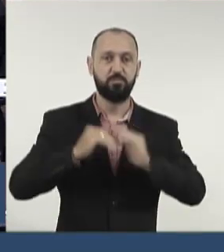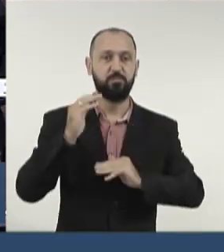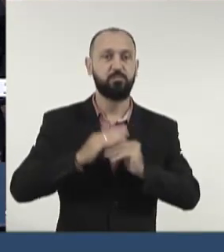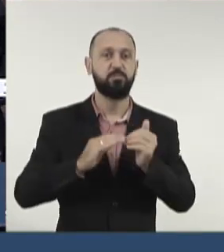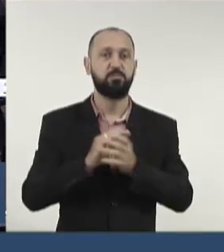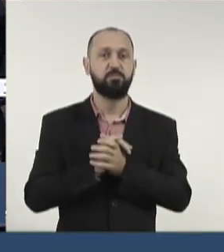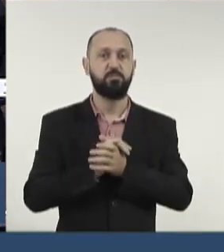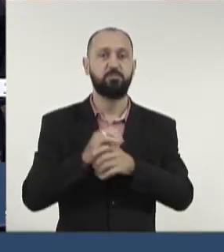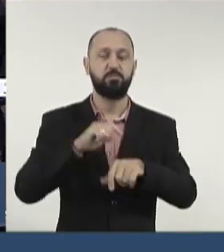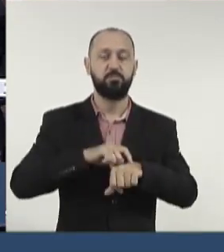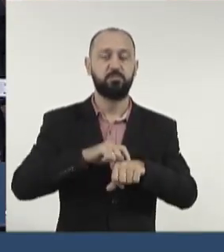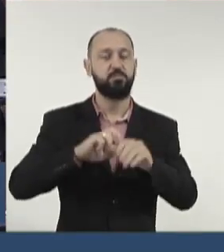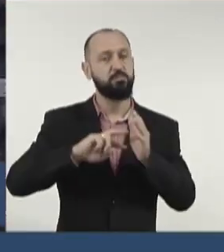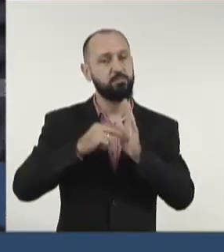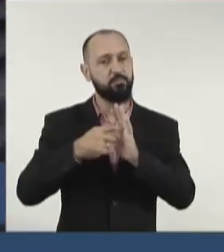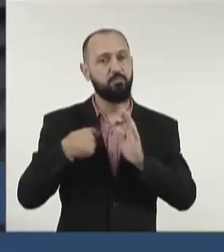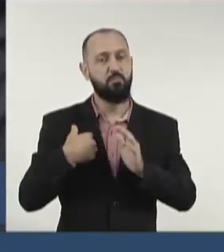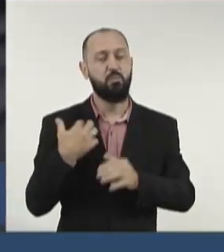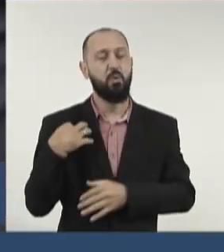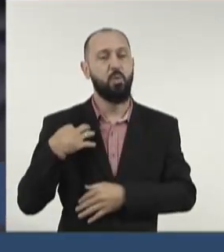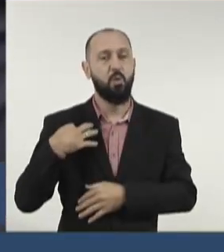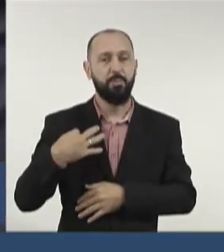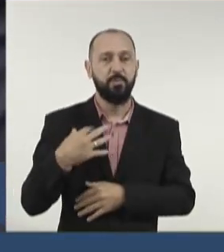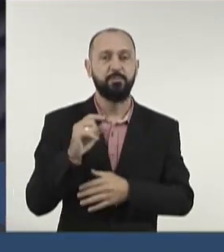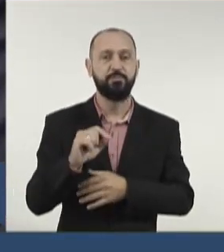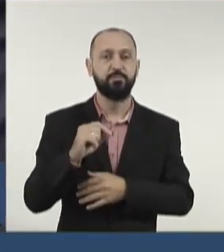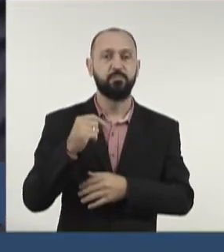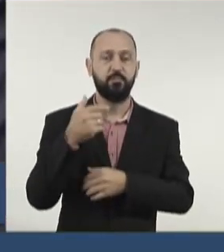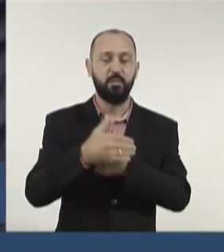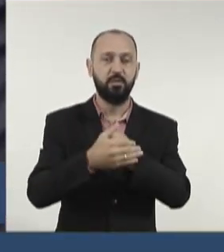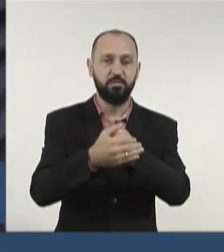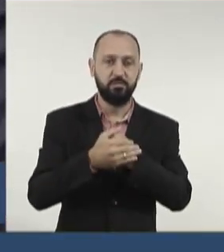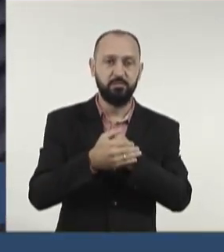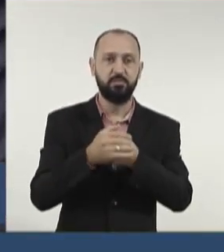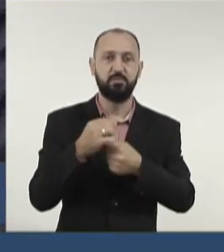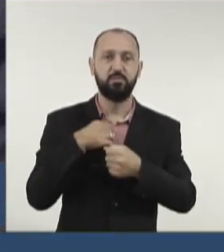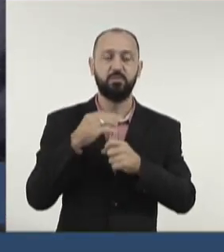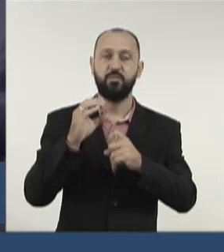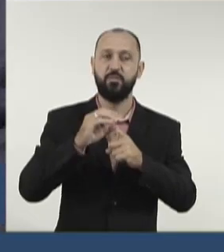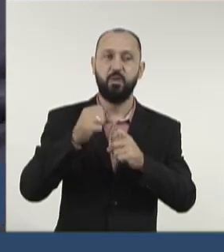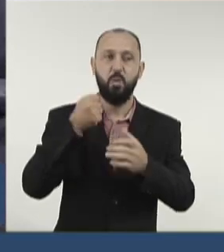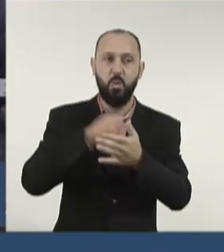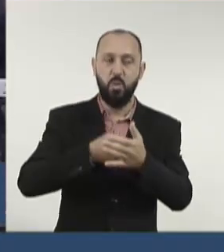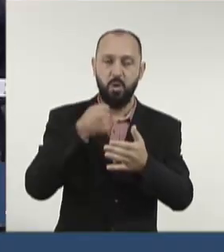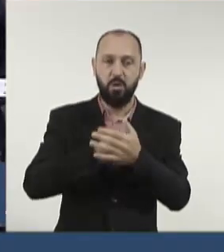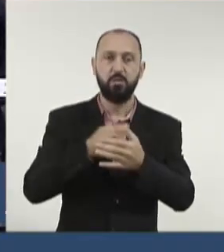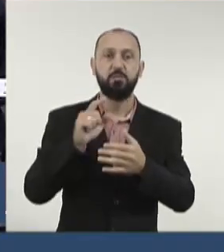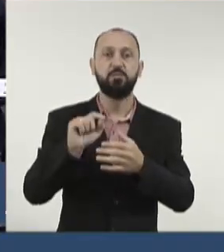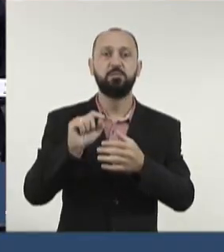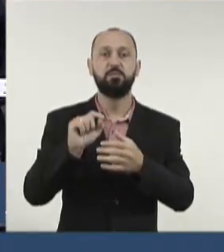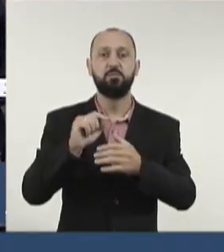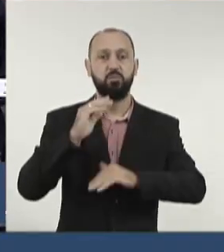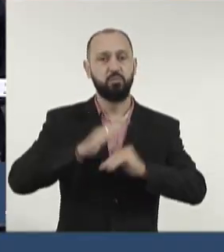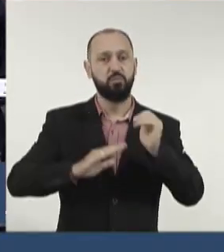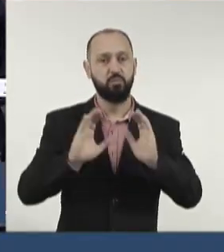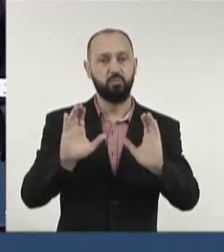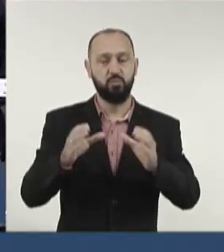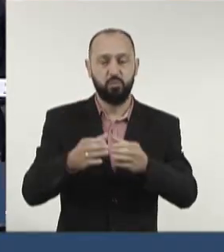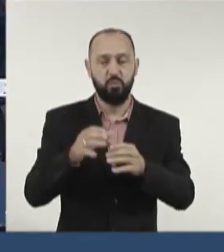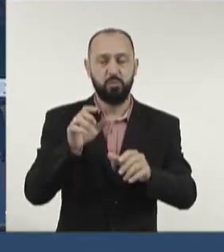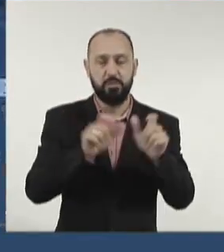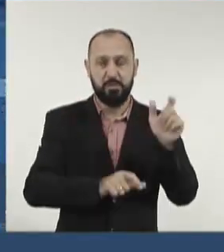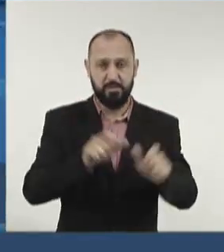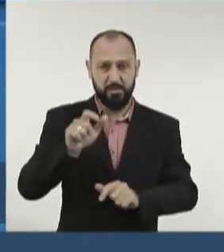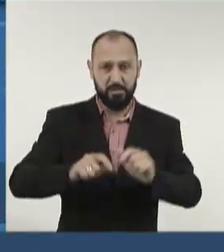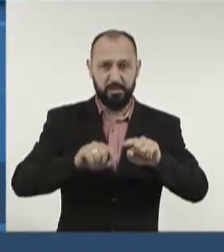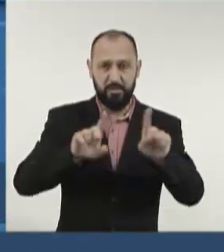servidora. E, nesse sentido, eu quero aqui me colocar como uma defensora do plano, mas também defensora do servidor e da servidora. Porque